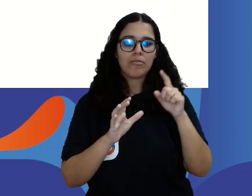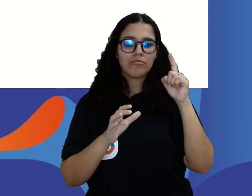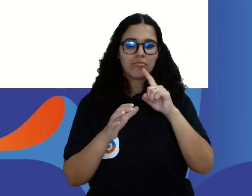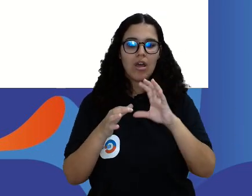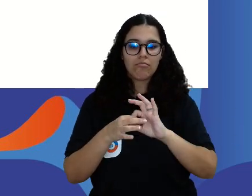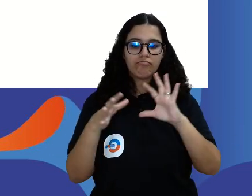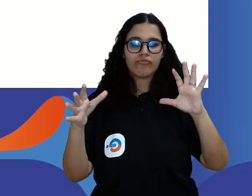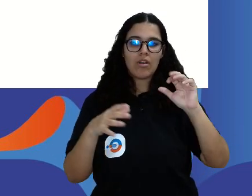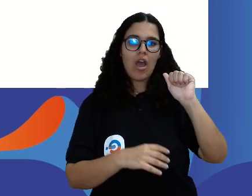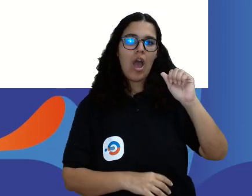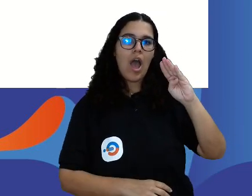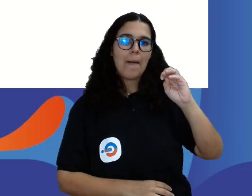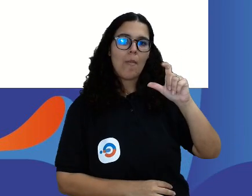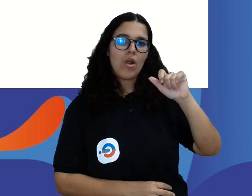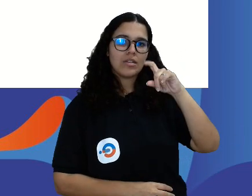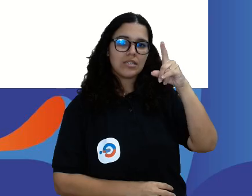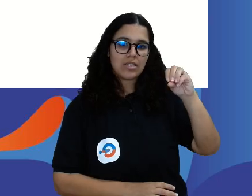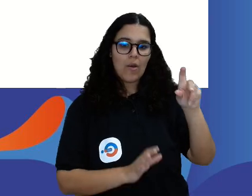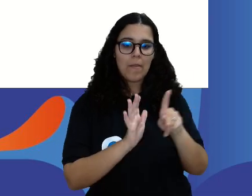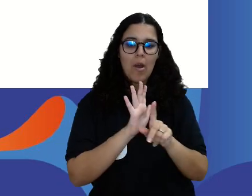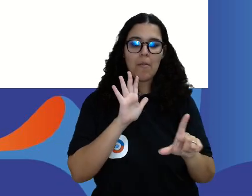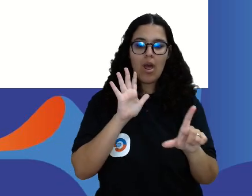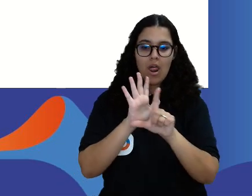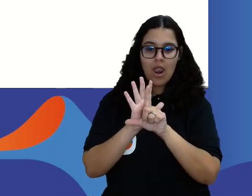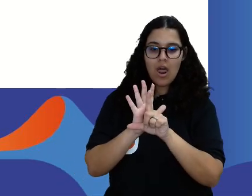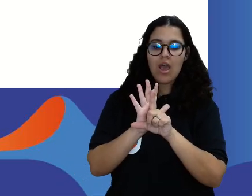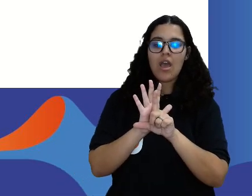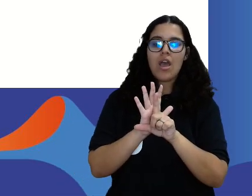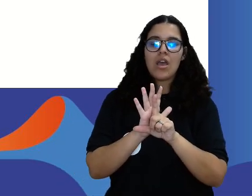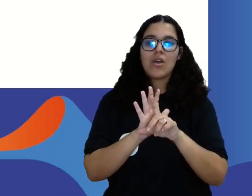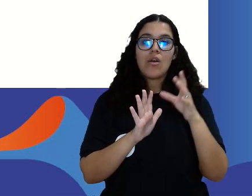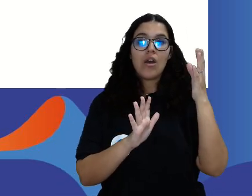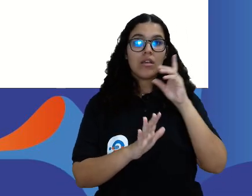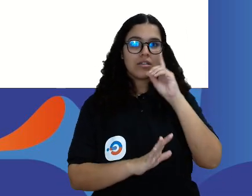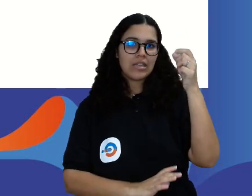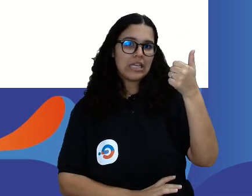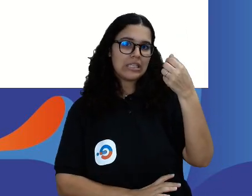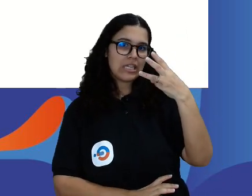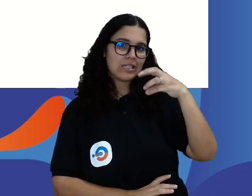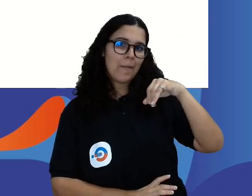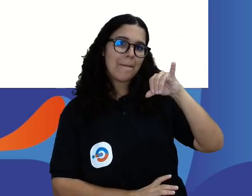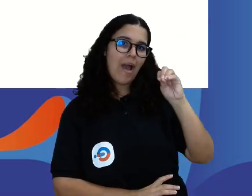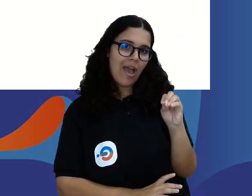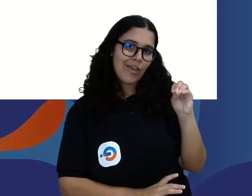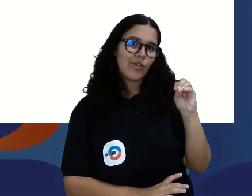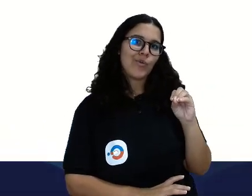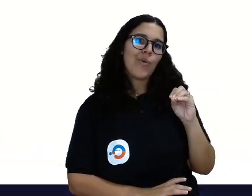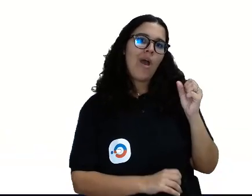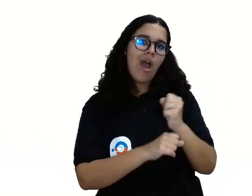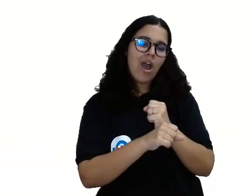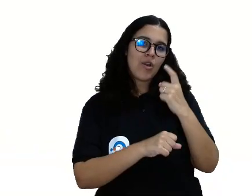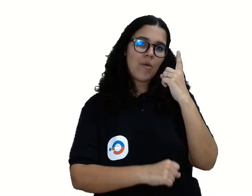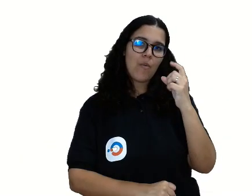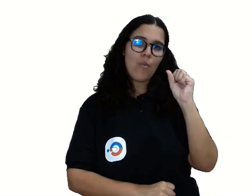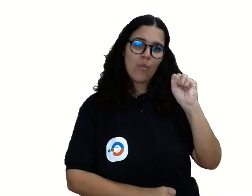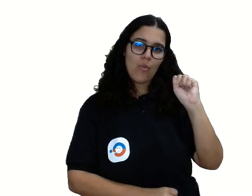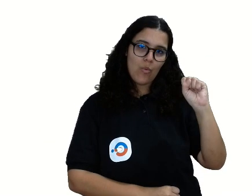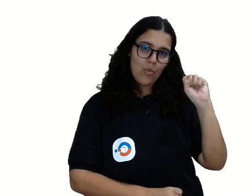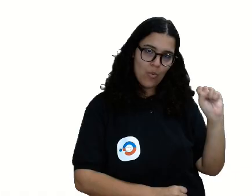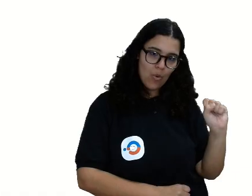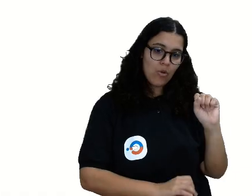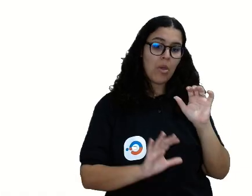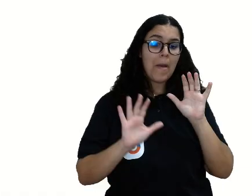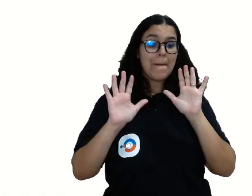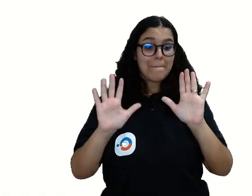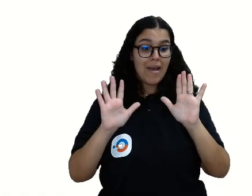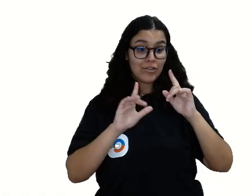escravatura assinada pela Lei Áurea, né, em 13 de maio de 1888, mas, após